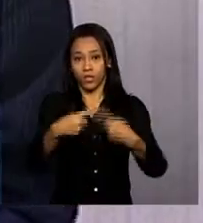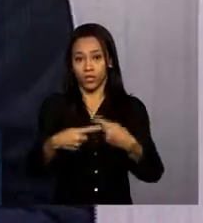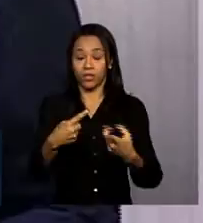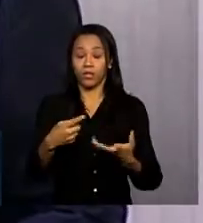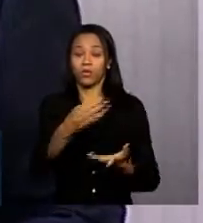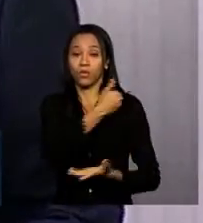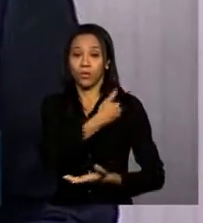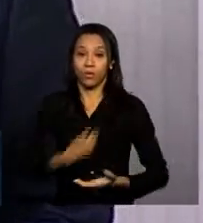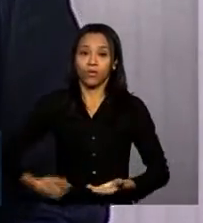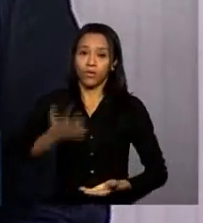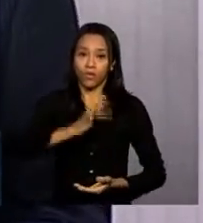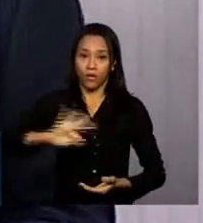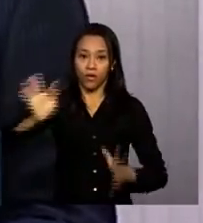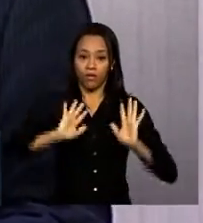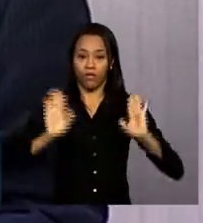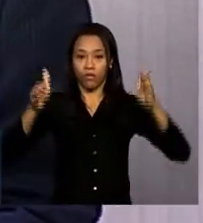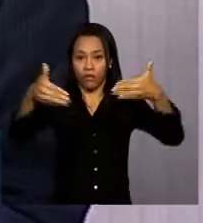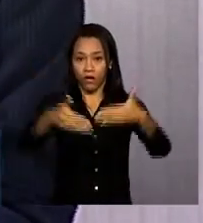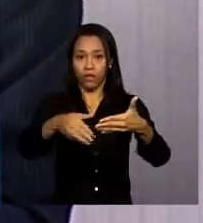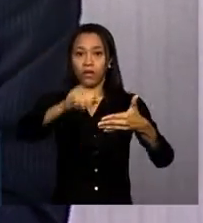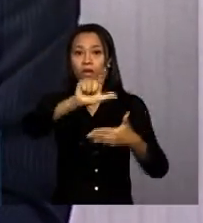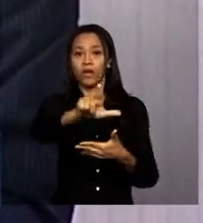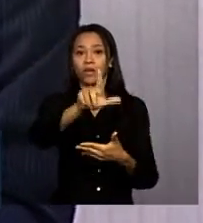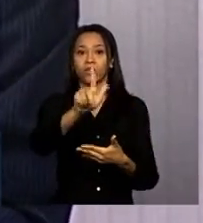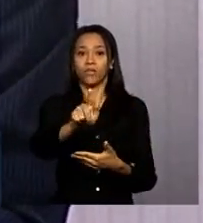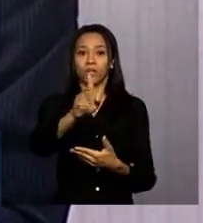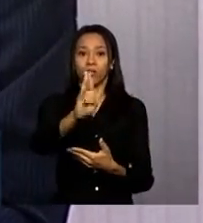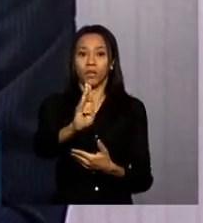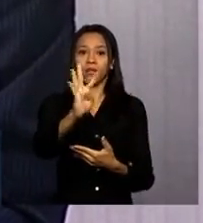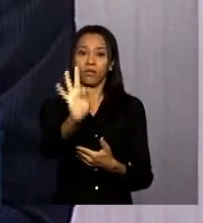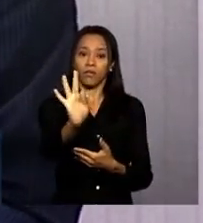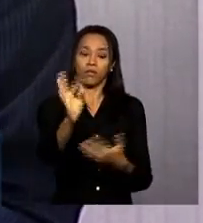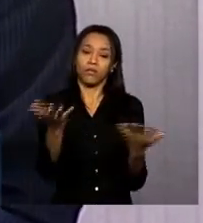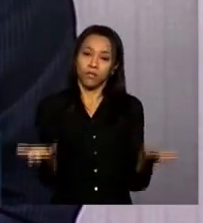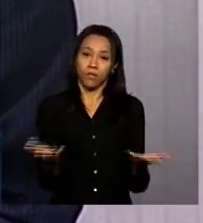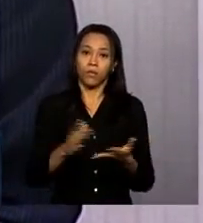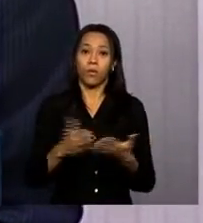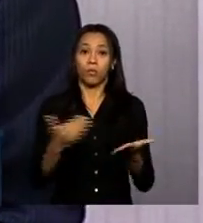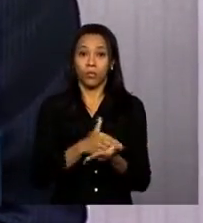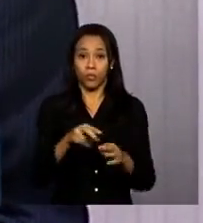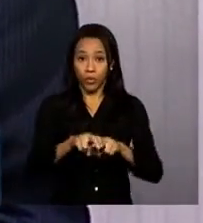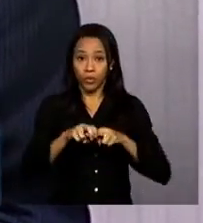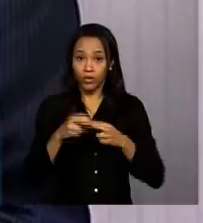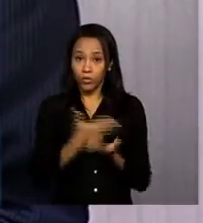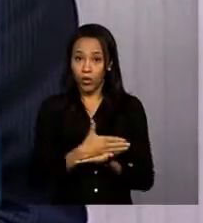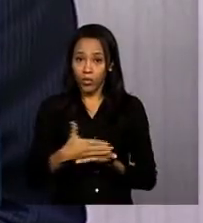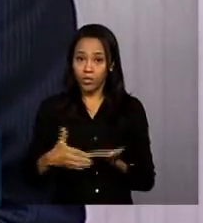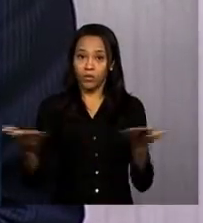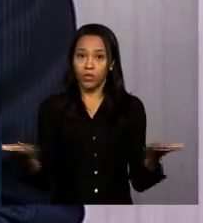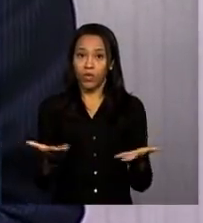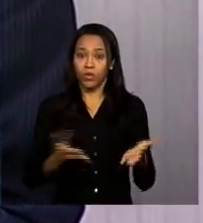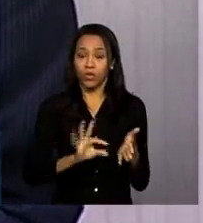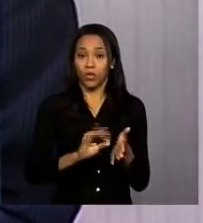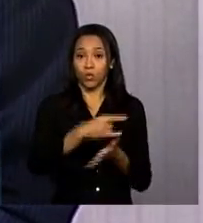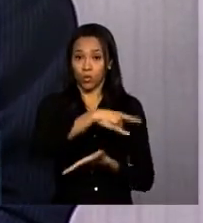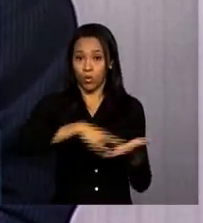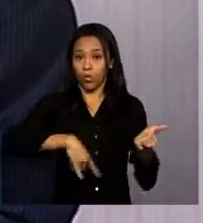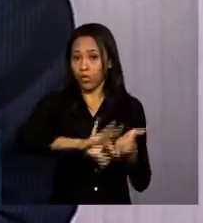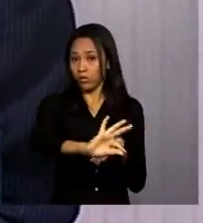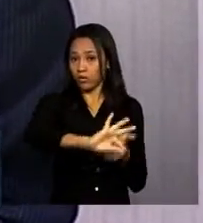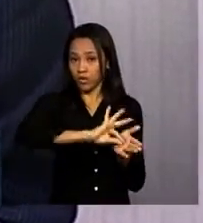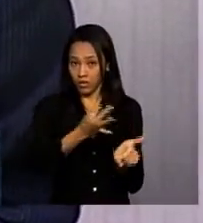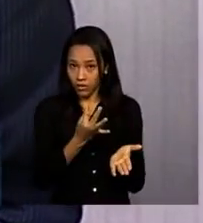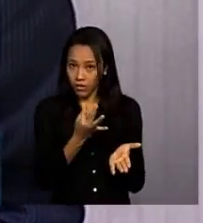federal voltados à população LGBT. Portanto, iniciamos neste momento o ato de assinatura da